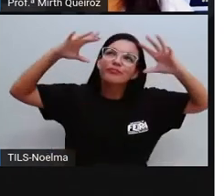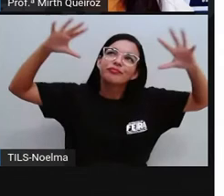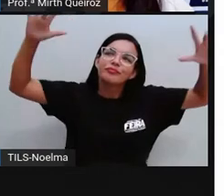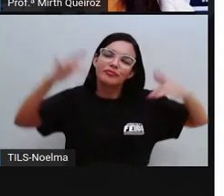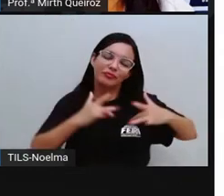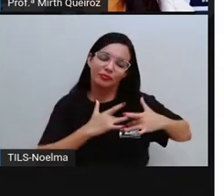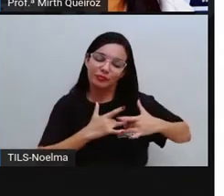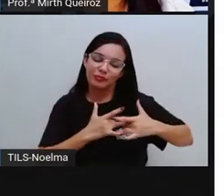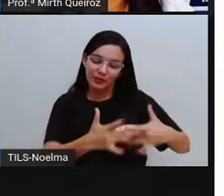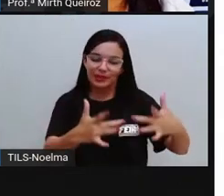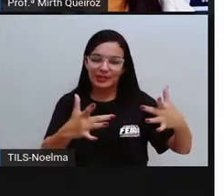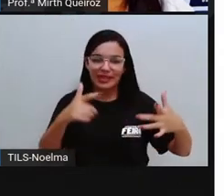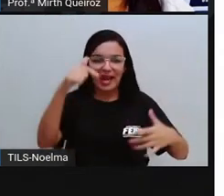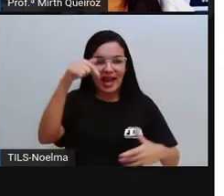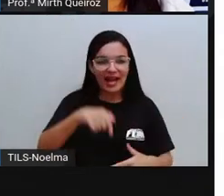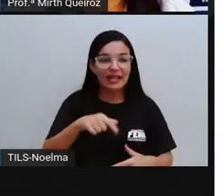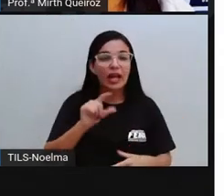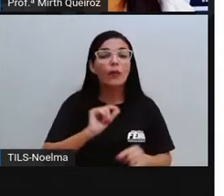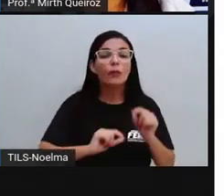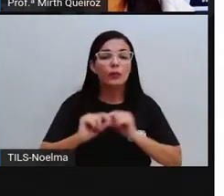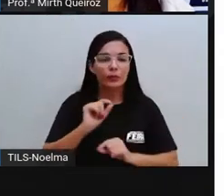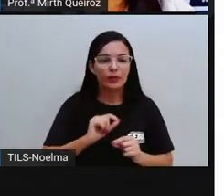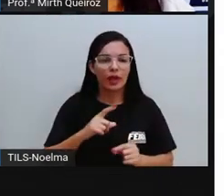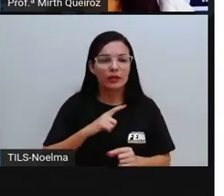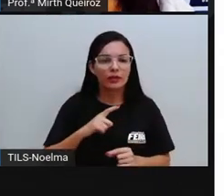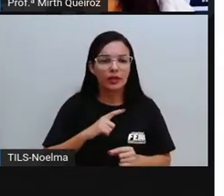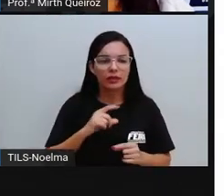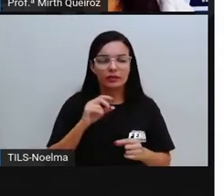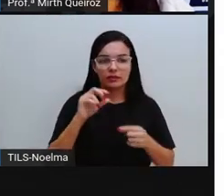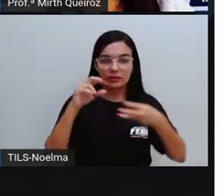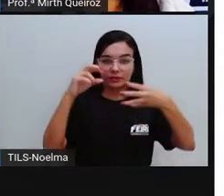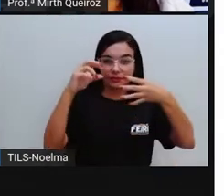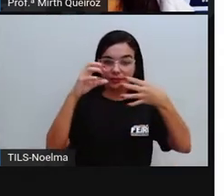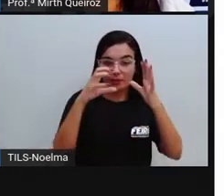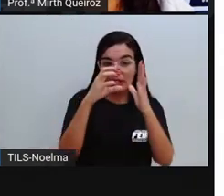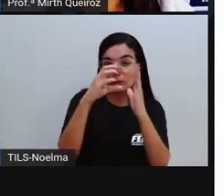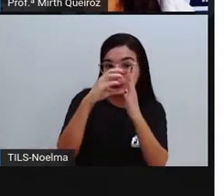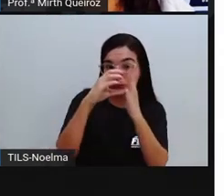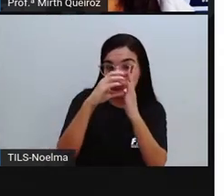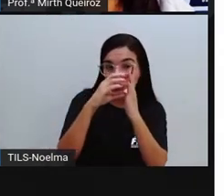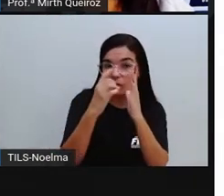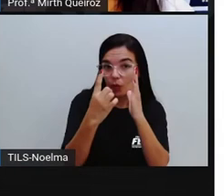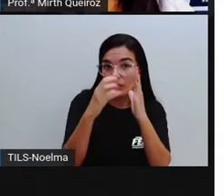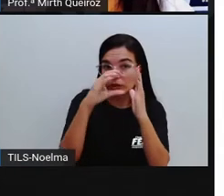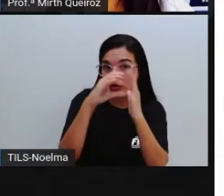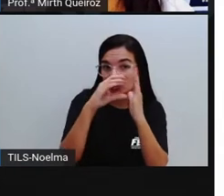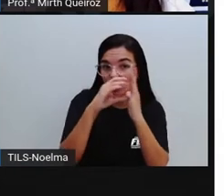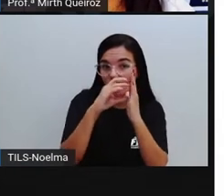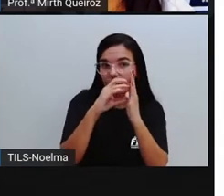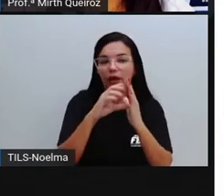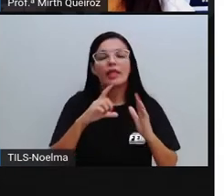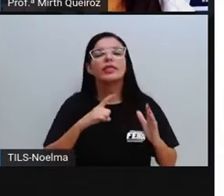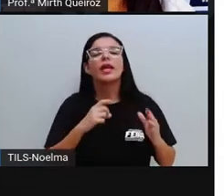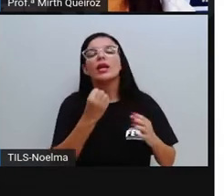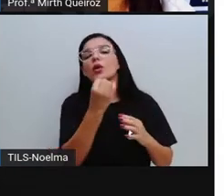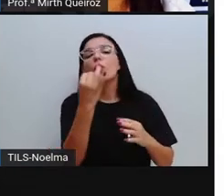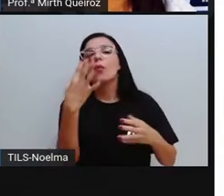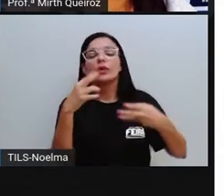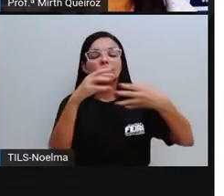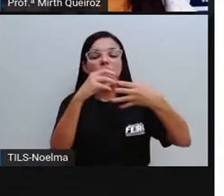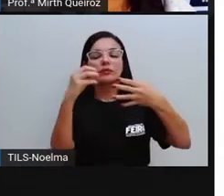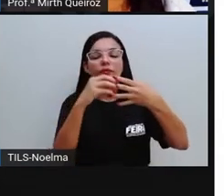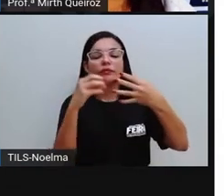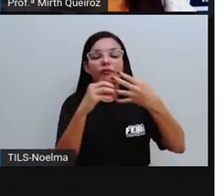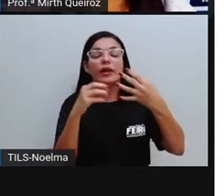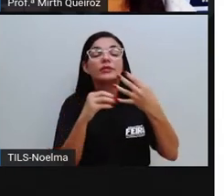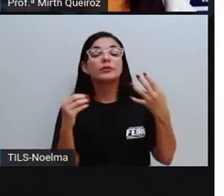coração. Aqui nós temos uma estrofe, né? Essa estrofe tem quantos versos? Versos